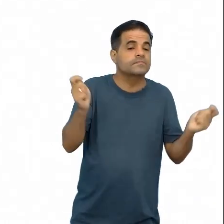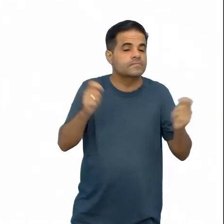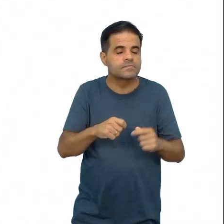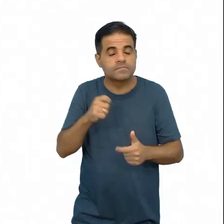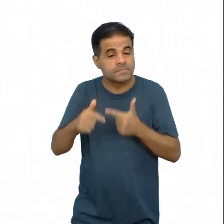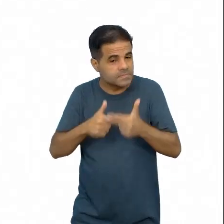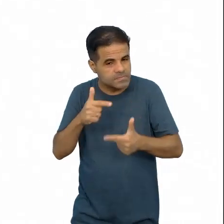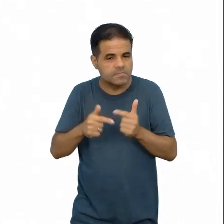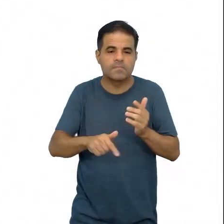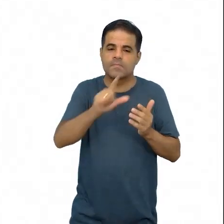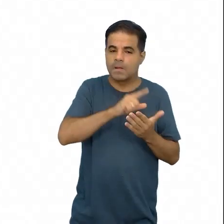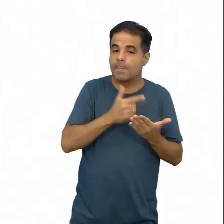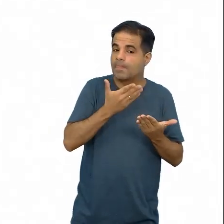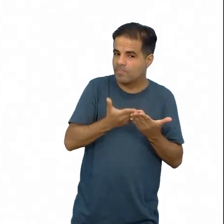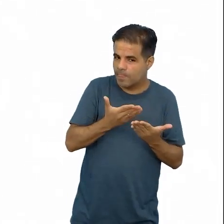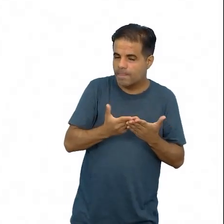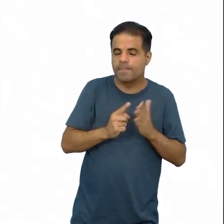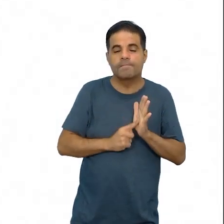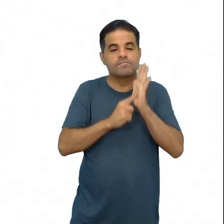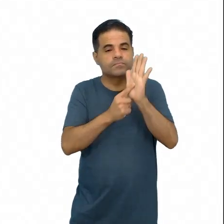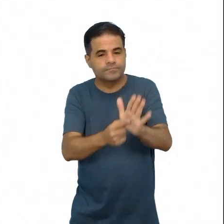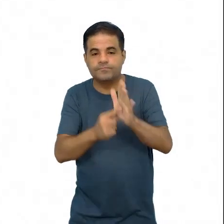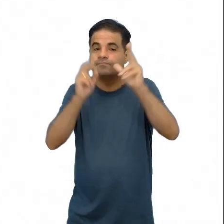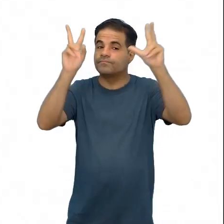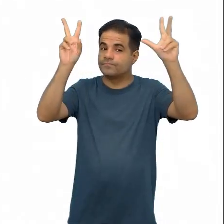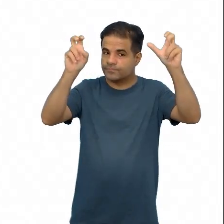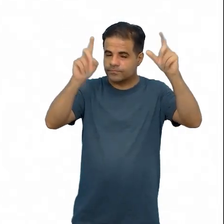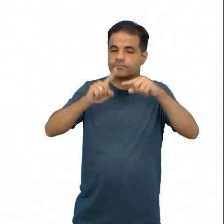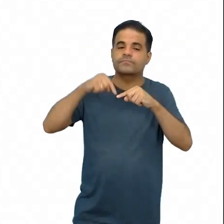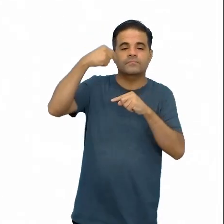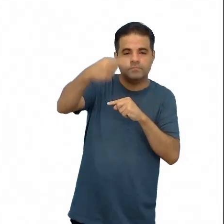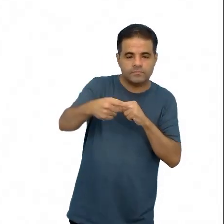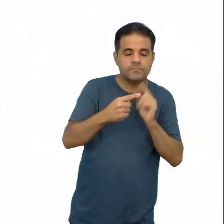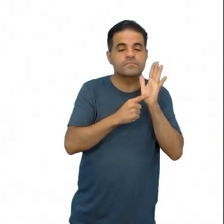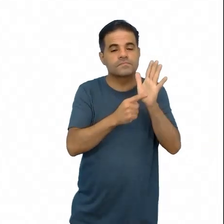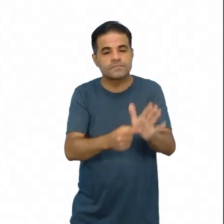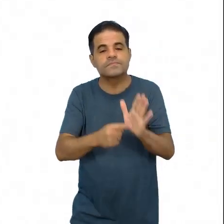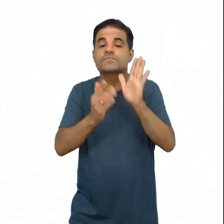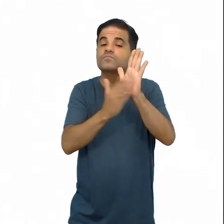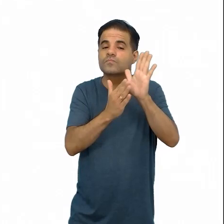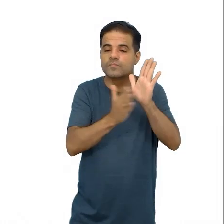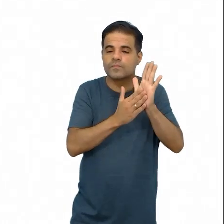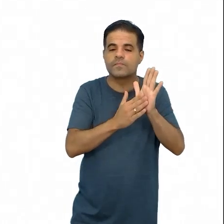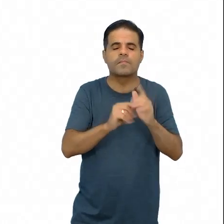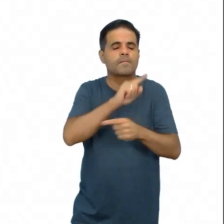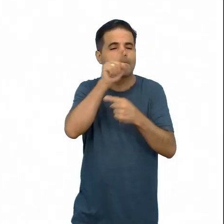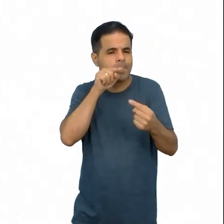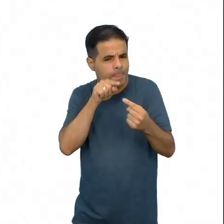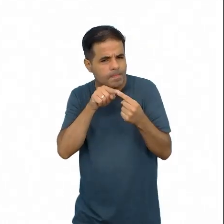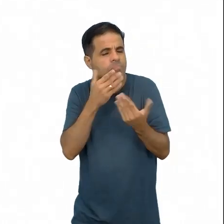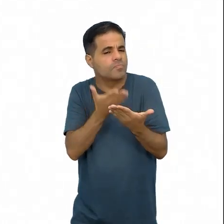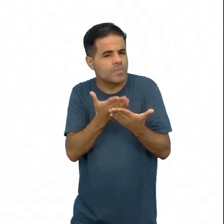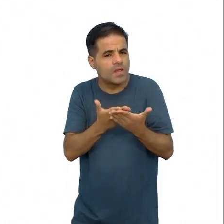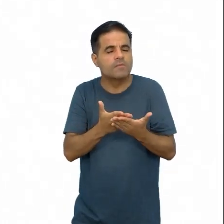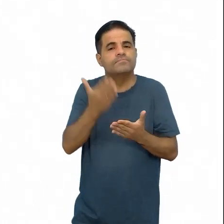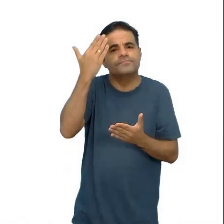trabalhar? Então, antes da aula, nós vamos apresentar esse tema. Depois, nós vamos apresentar a proposta e os objetivos da aula. Nós vamos